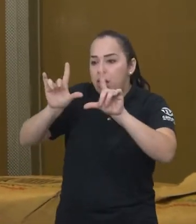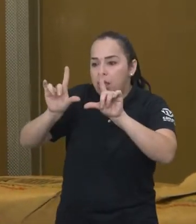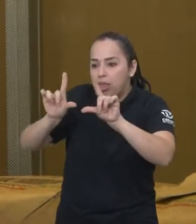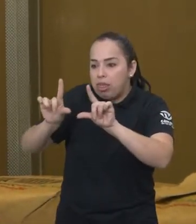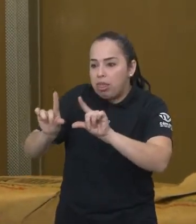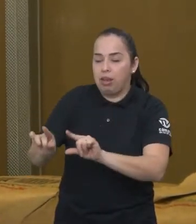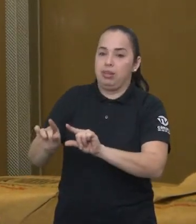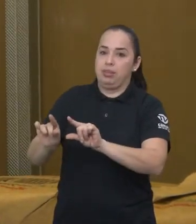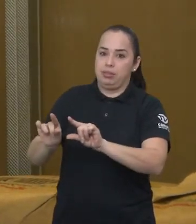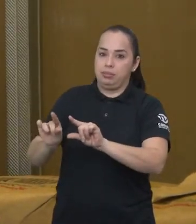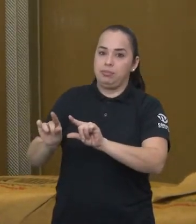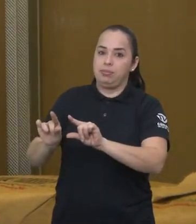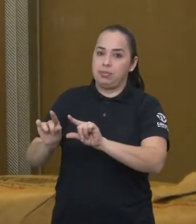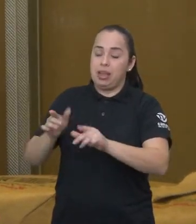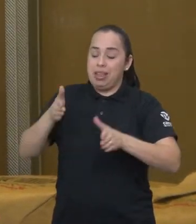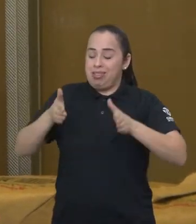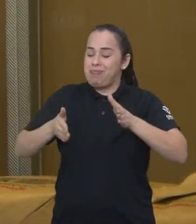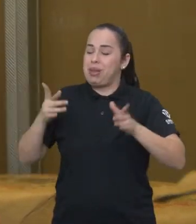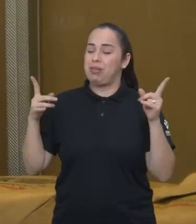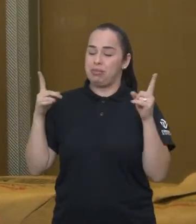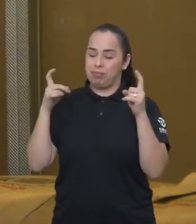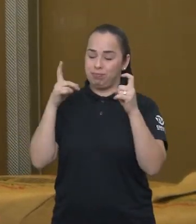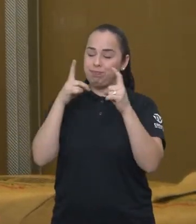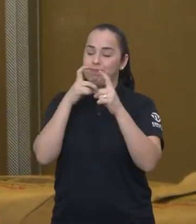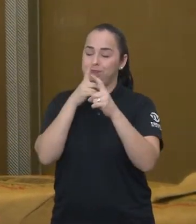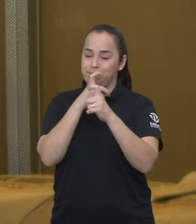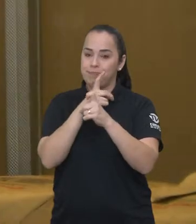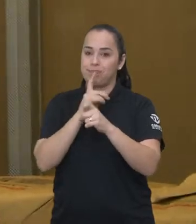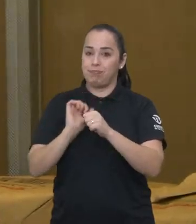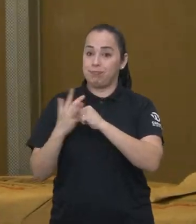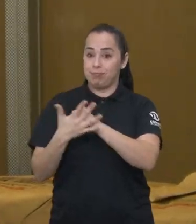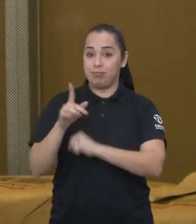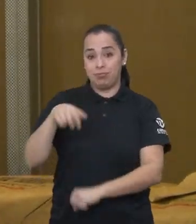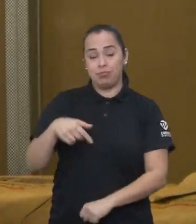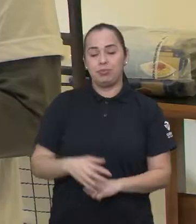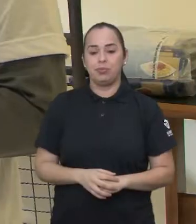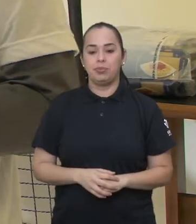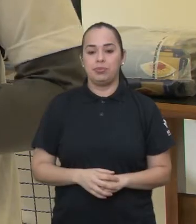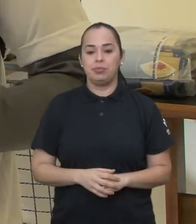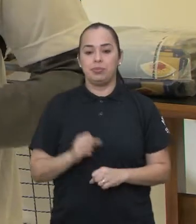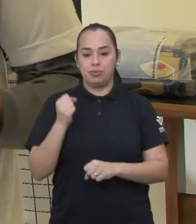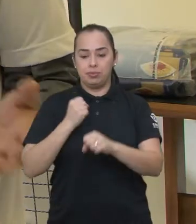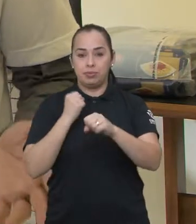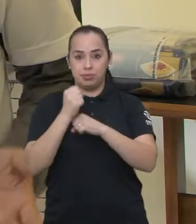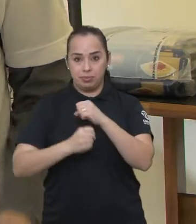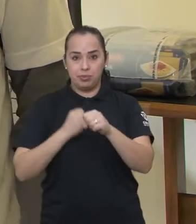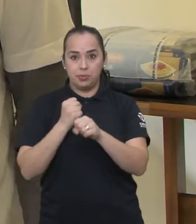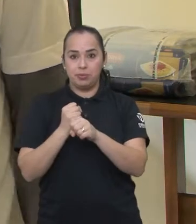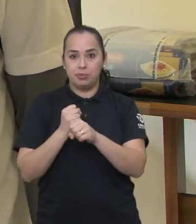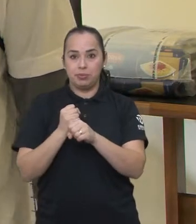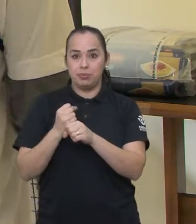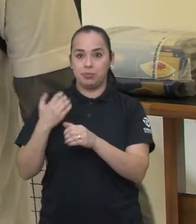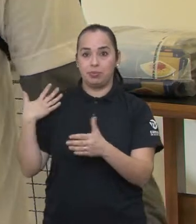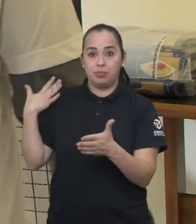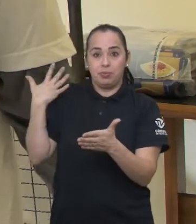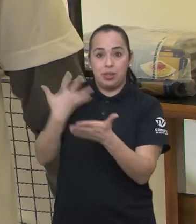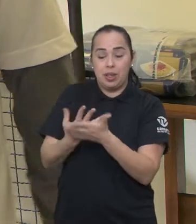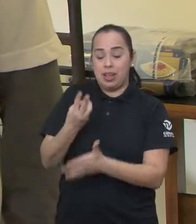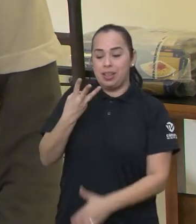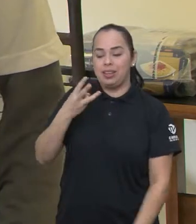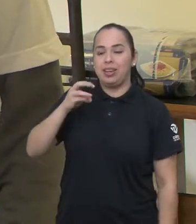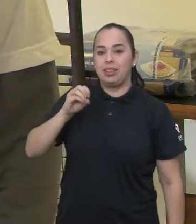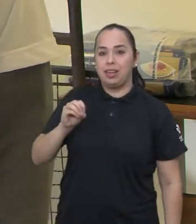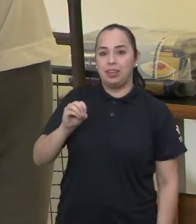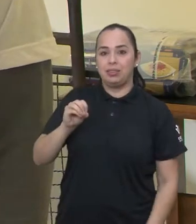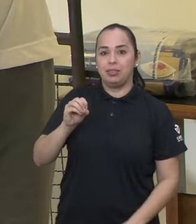Minimizar os impactos sociais desse período tão difícil que foi a pandemia esse ano nós estamos completando completando